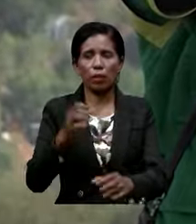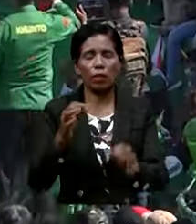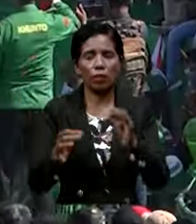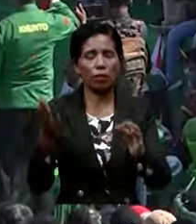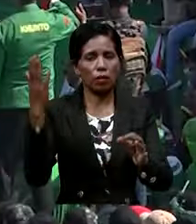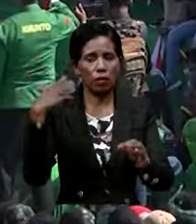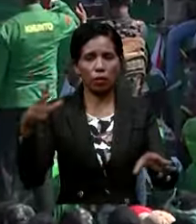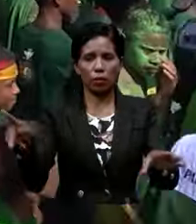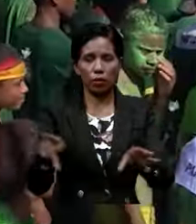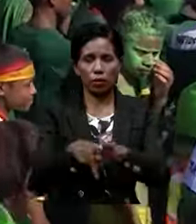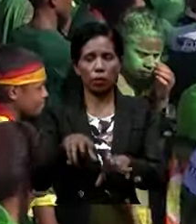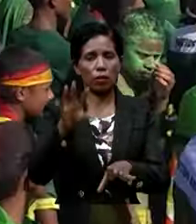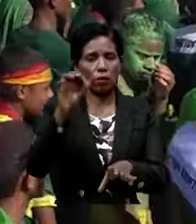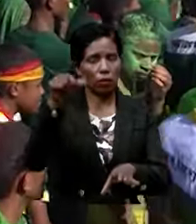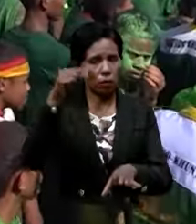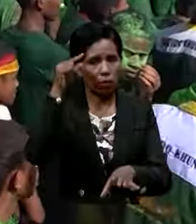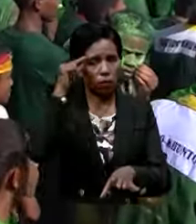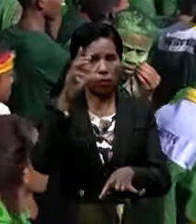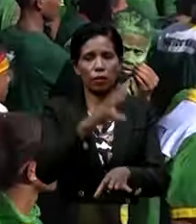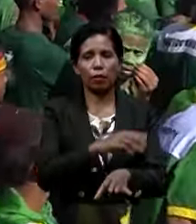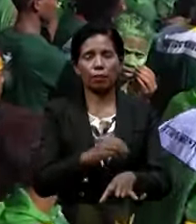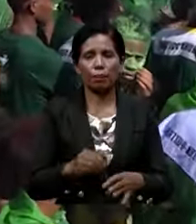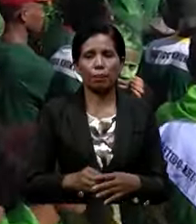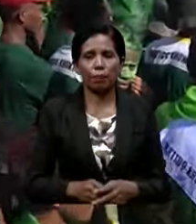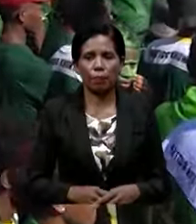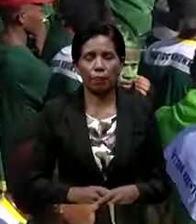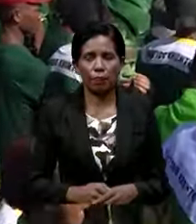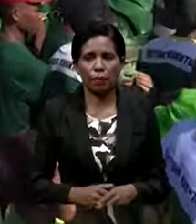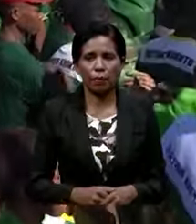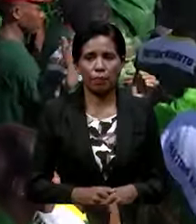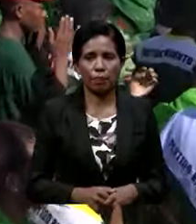nem rola parte e ao oitavo governo constitucional. Luciano Amaral, Adércio Ximenes, GMN.